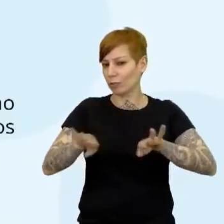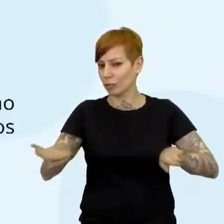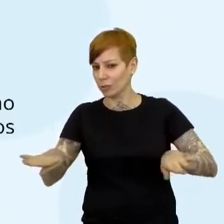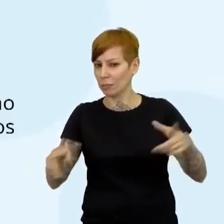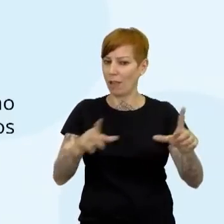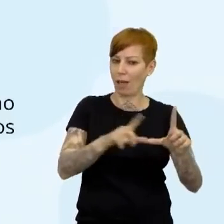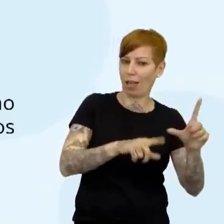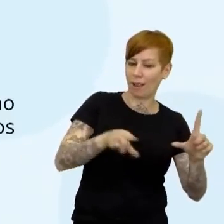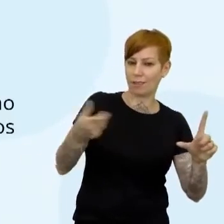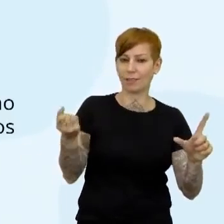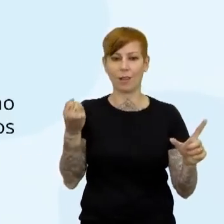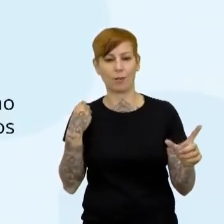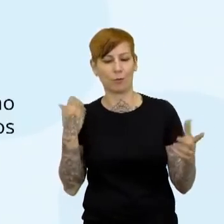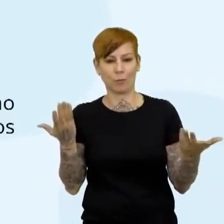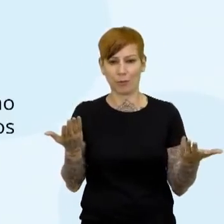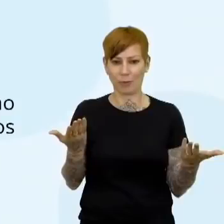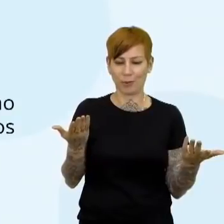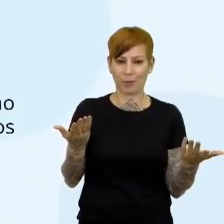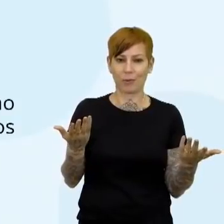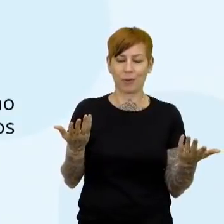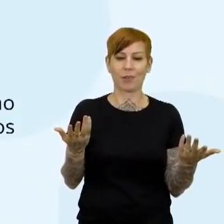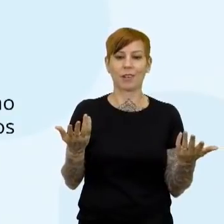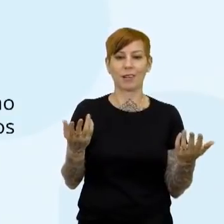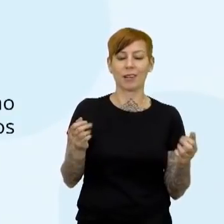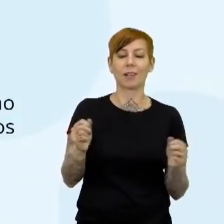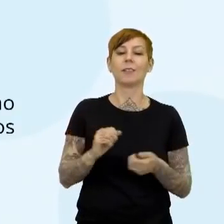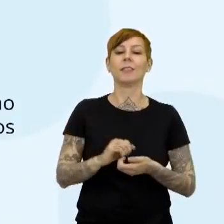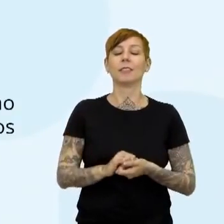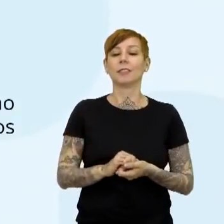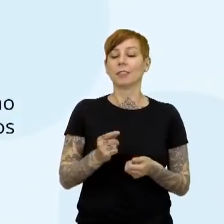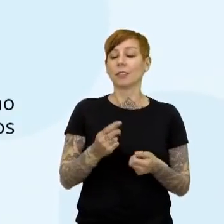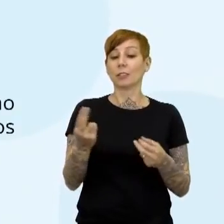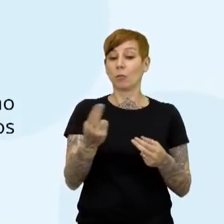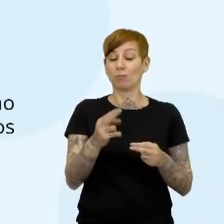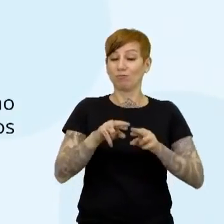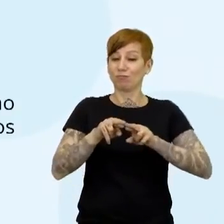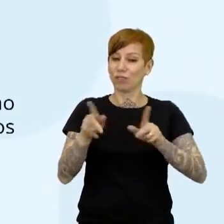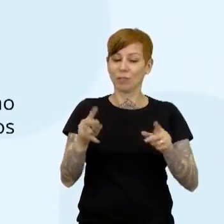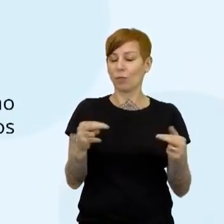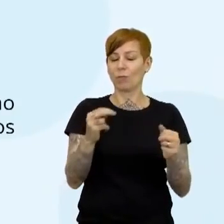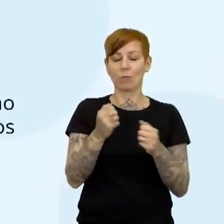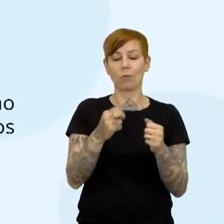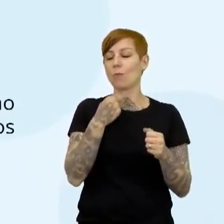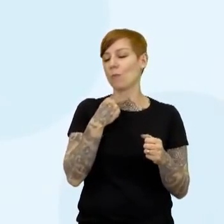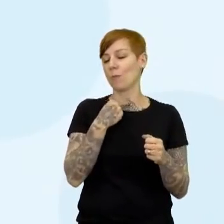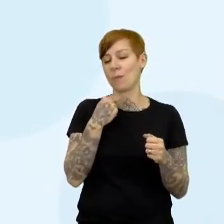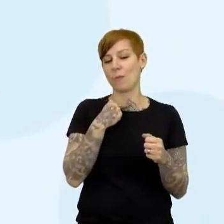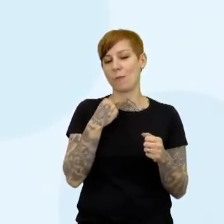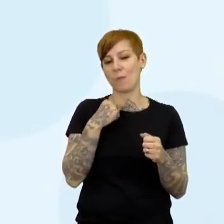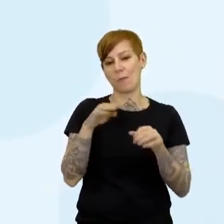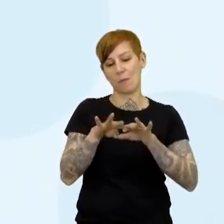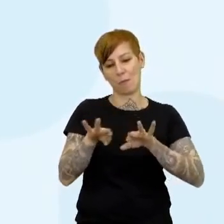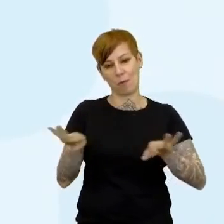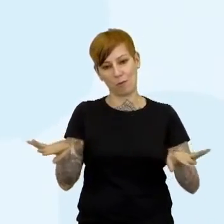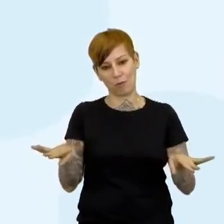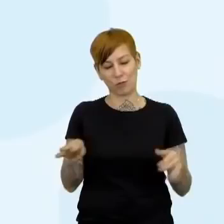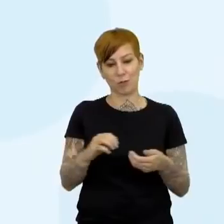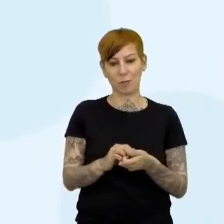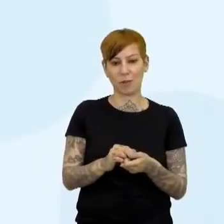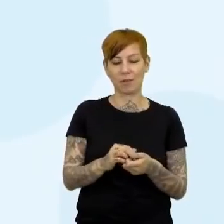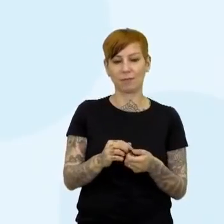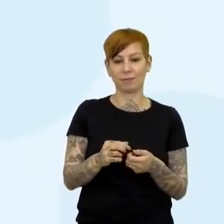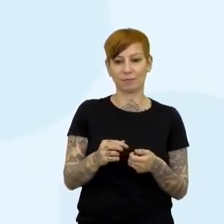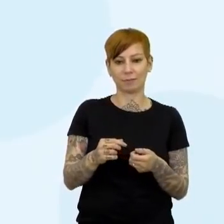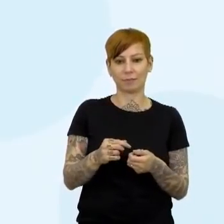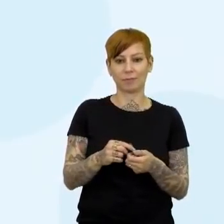não posso somar x quadrado com x porque eles não são semelhantes Então desse jeito de equação de primeiro grau não dá para fazer